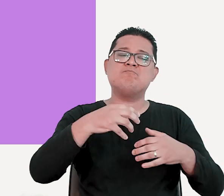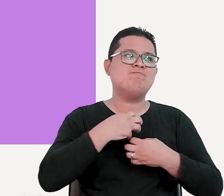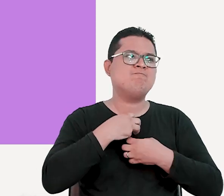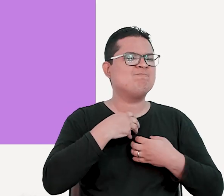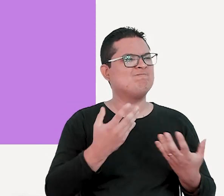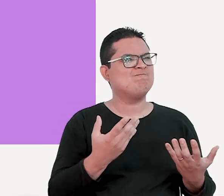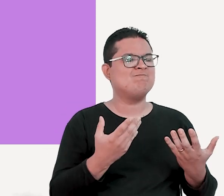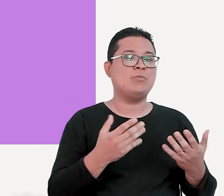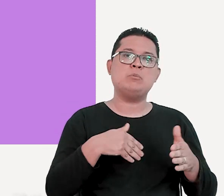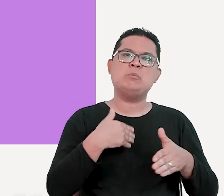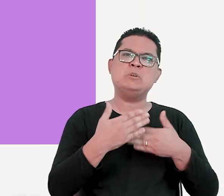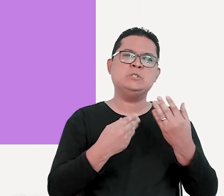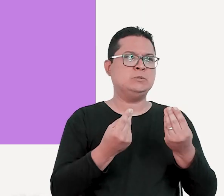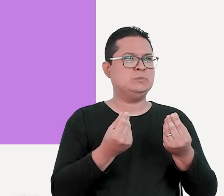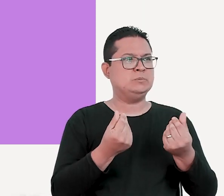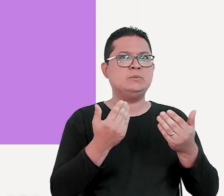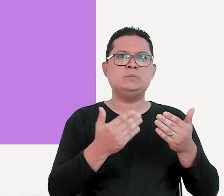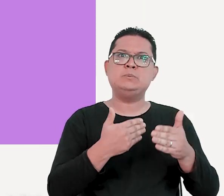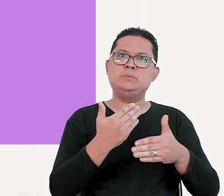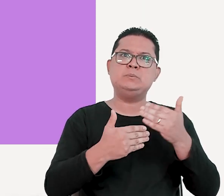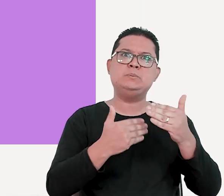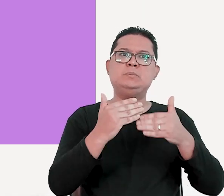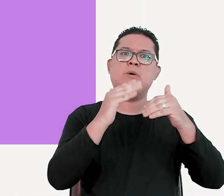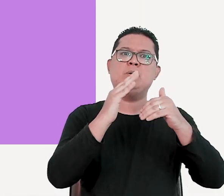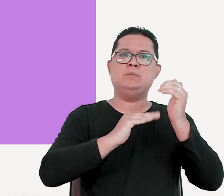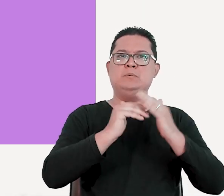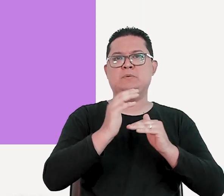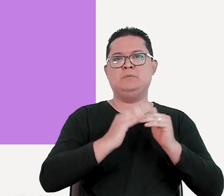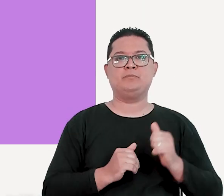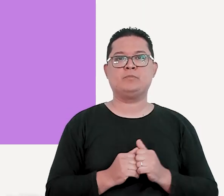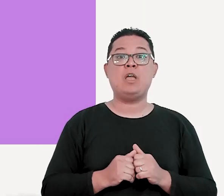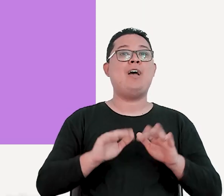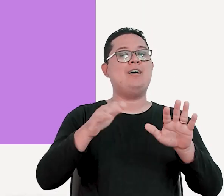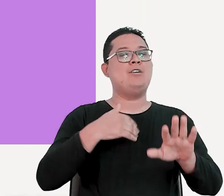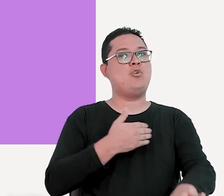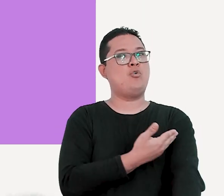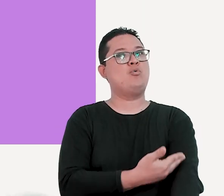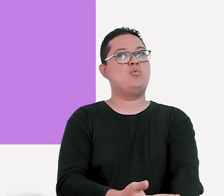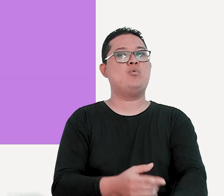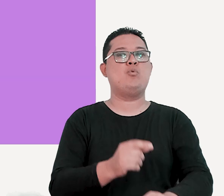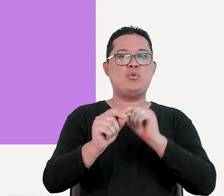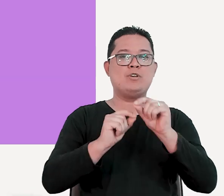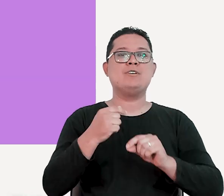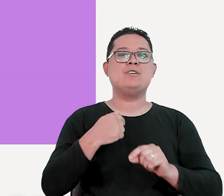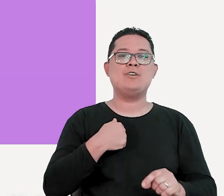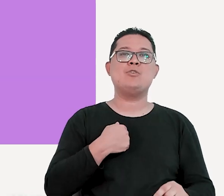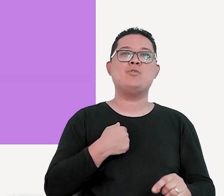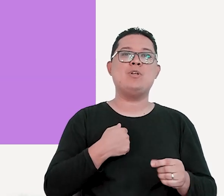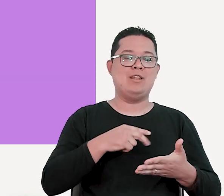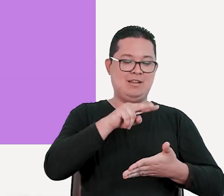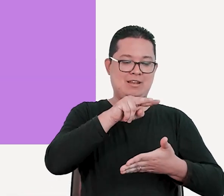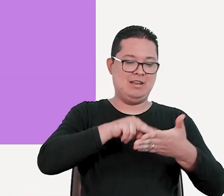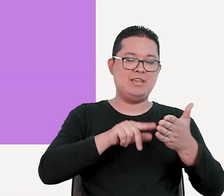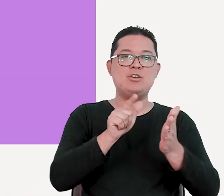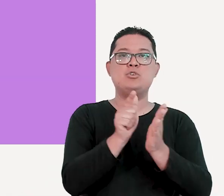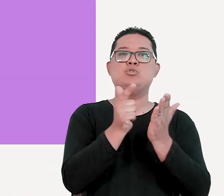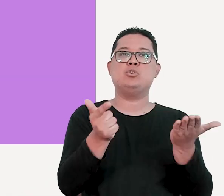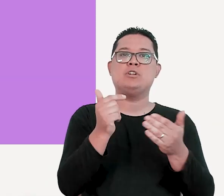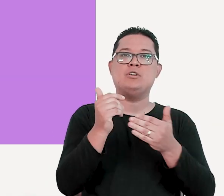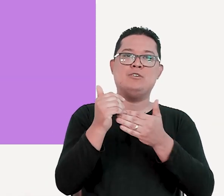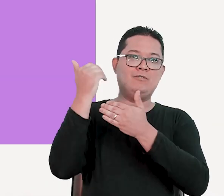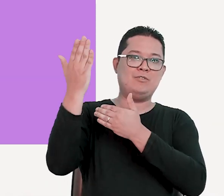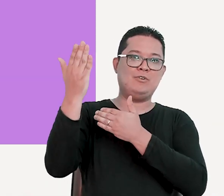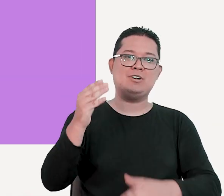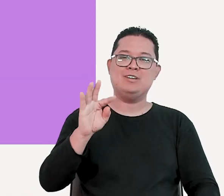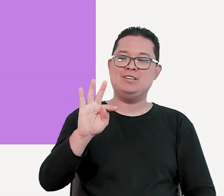hora de escrever. E eu olho muito jornais do exterior, principalmente o The New York Times, que eles têm uma coluna de